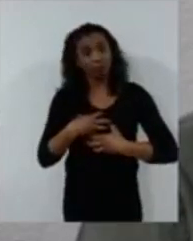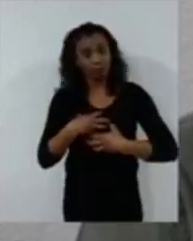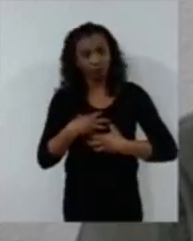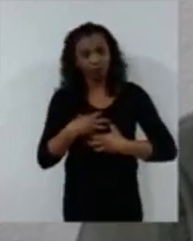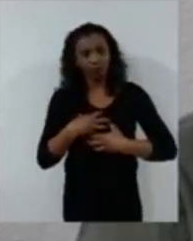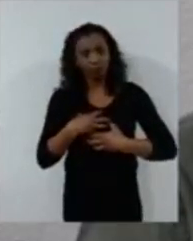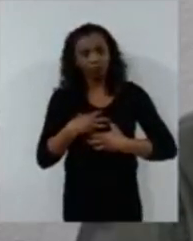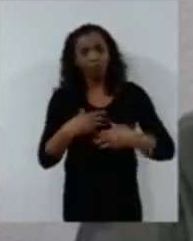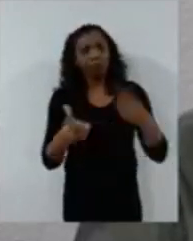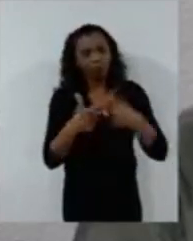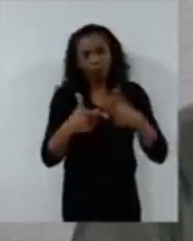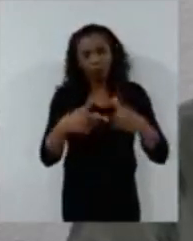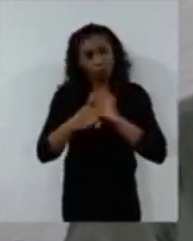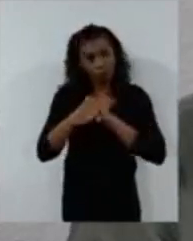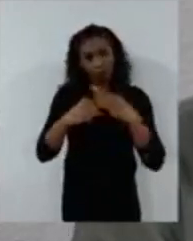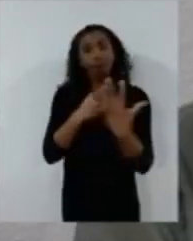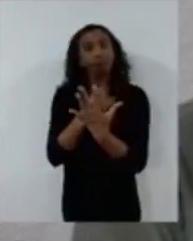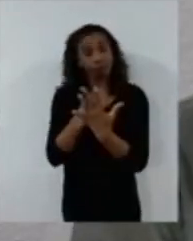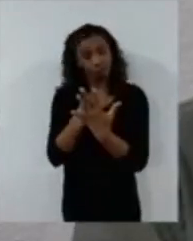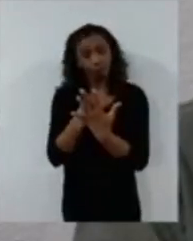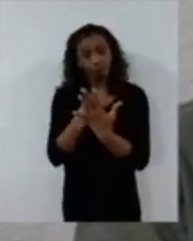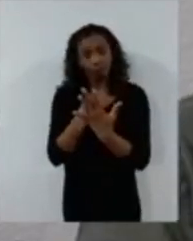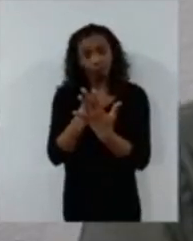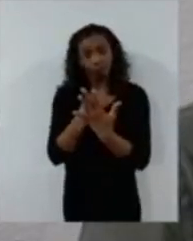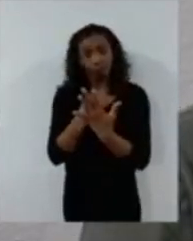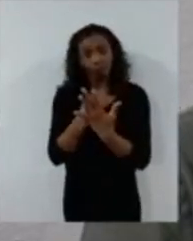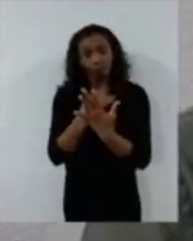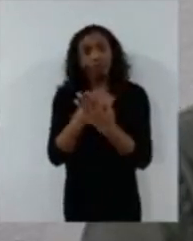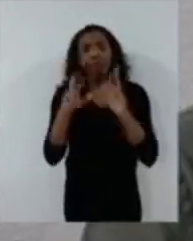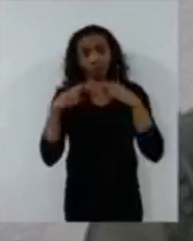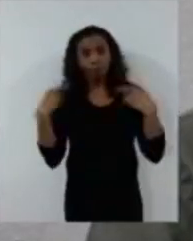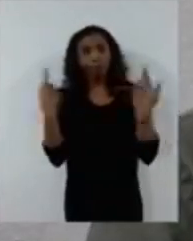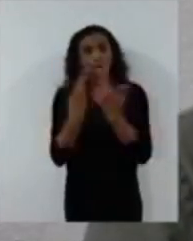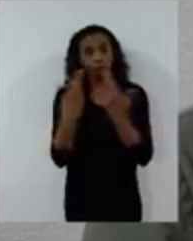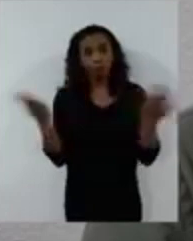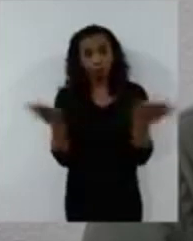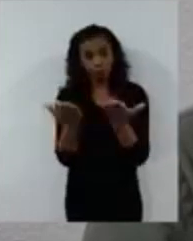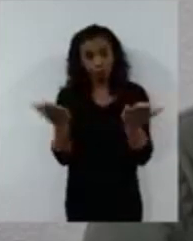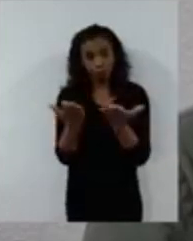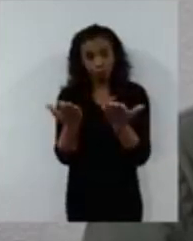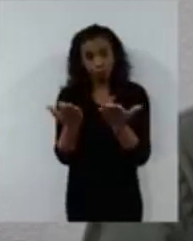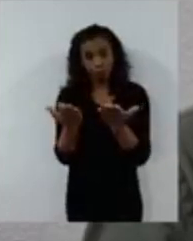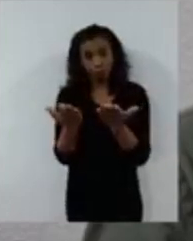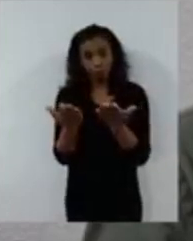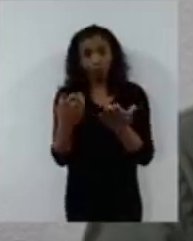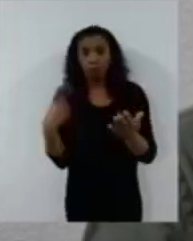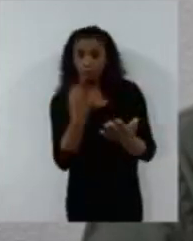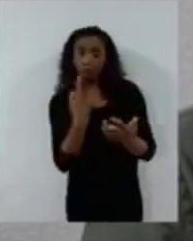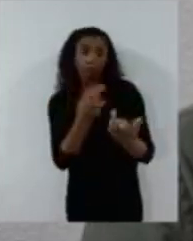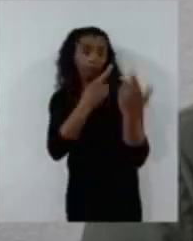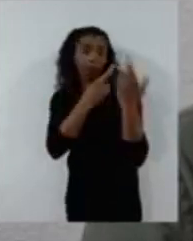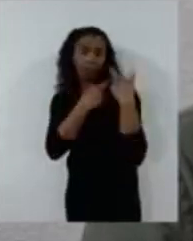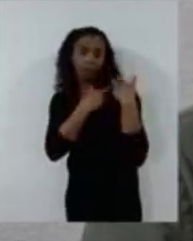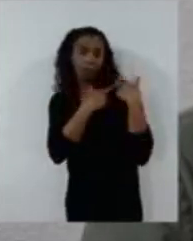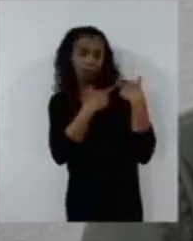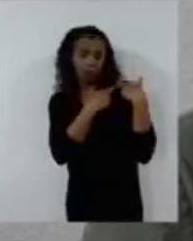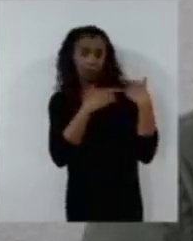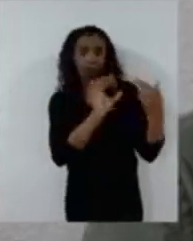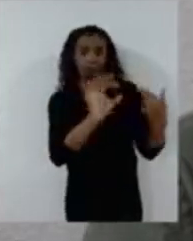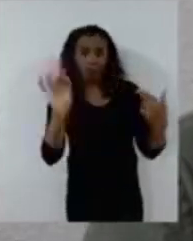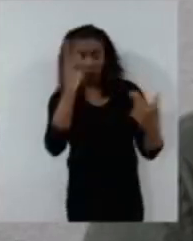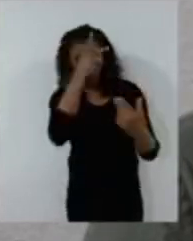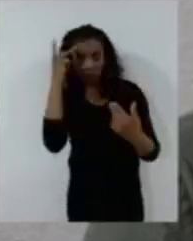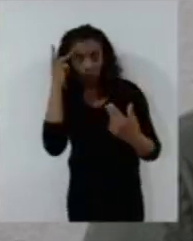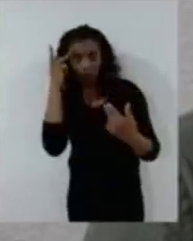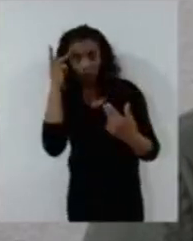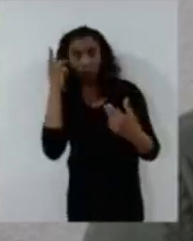reunião ordinária de hoje, como já assumimos um compromisso com você, toda quinta-feira o comitê